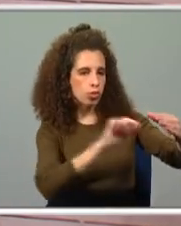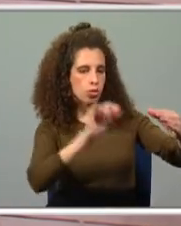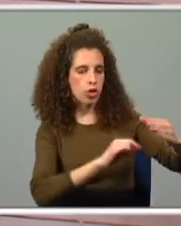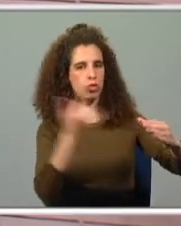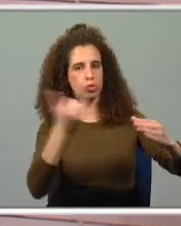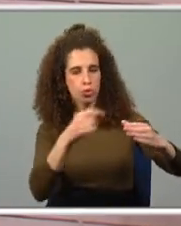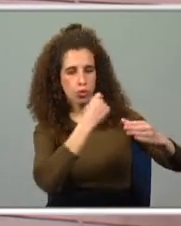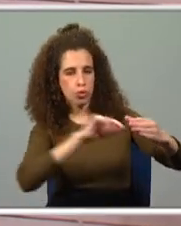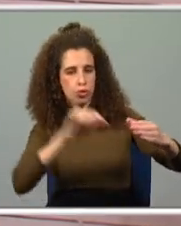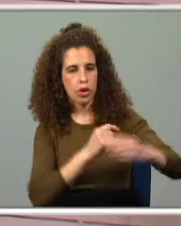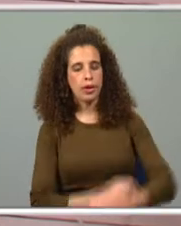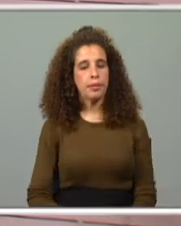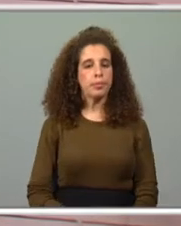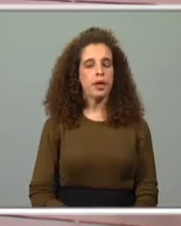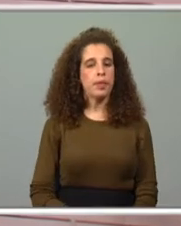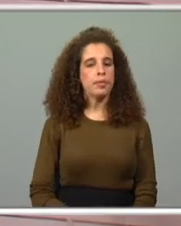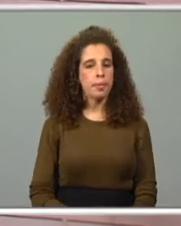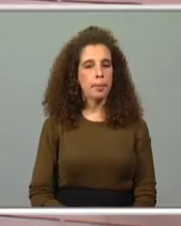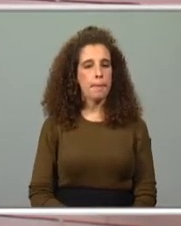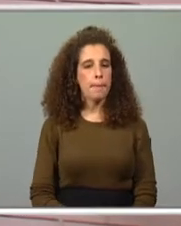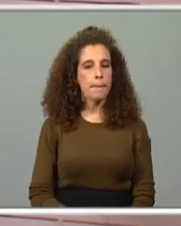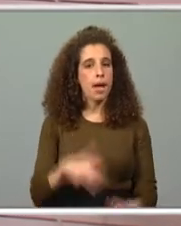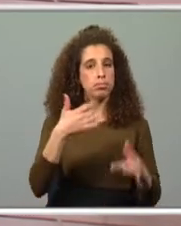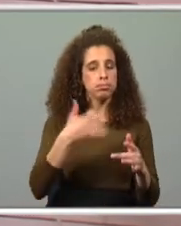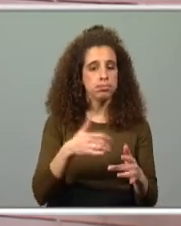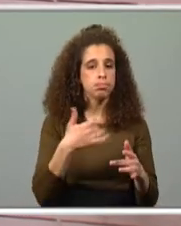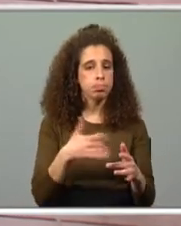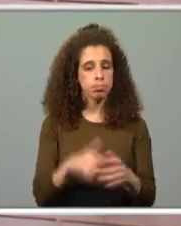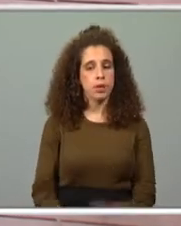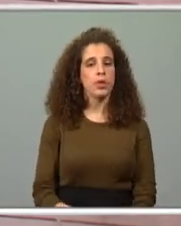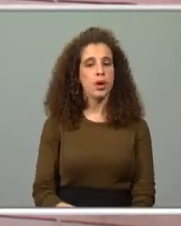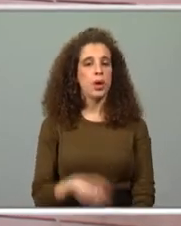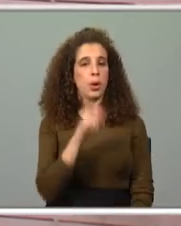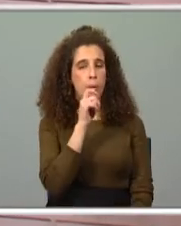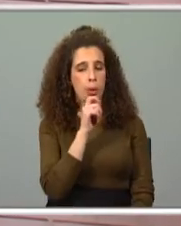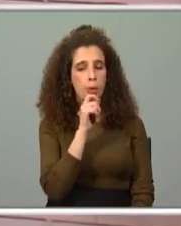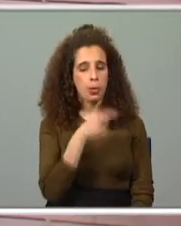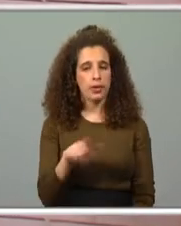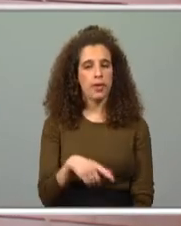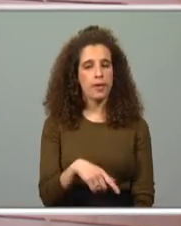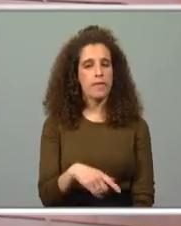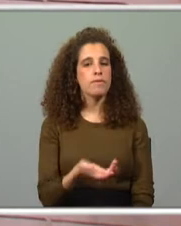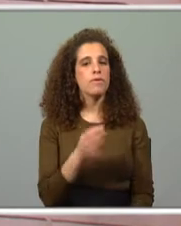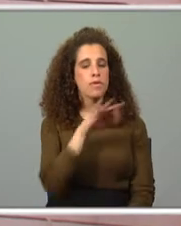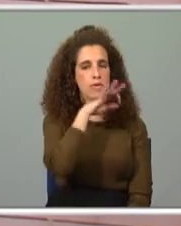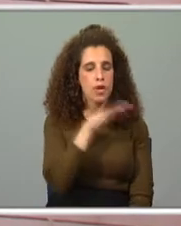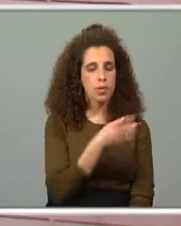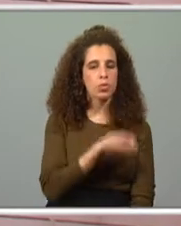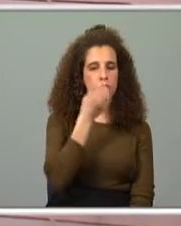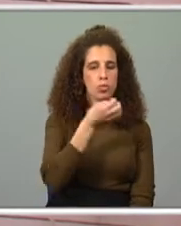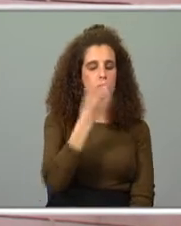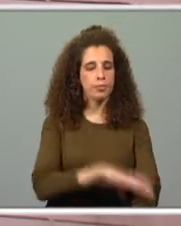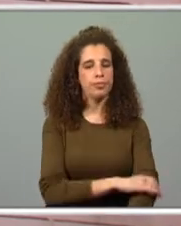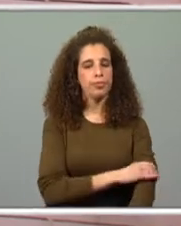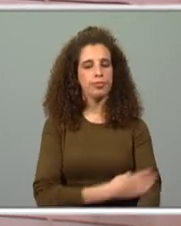segundos violinos, os violoncelos. Portanto, temos as cordas, a percussão e os sopros. Então estão por famílias, é isso? Estão por famílias, sim. Muito bem.